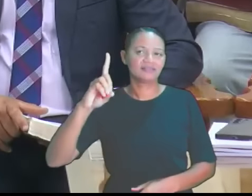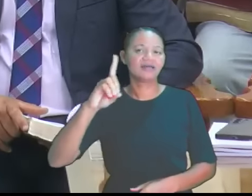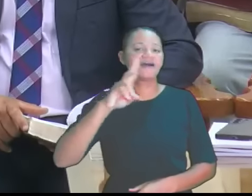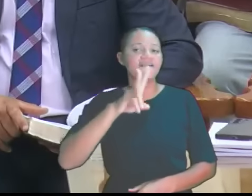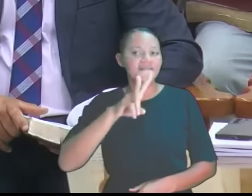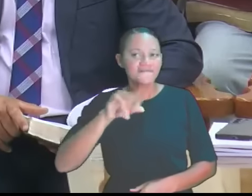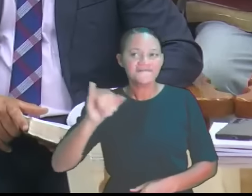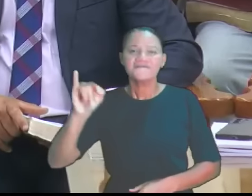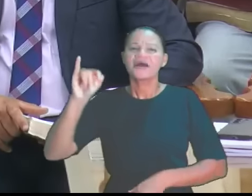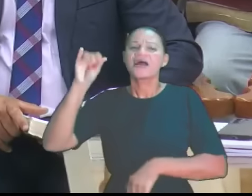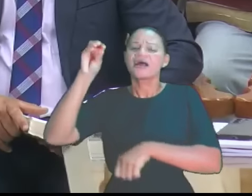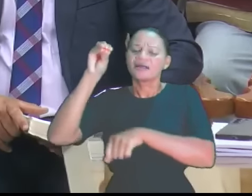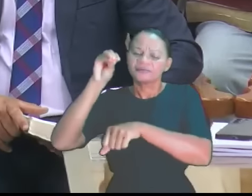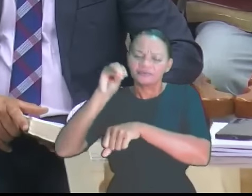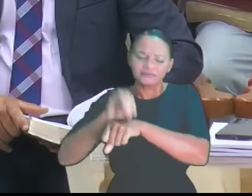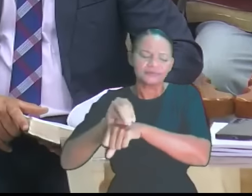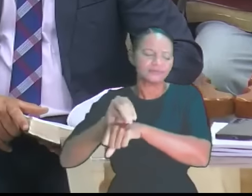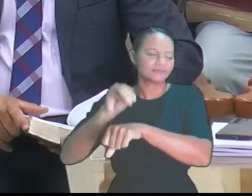proverá